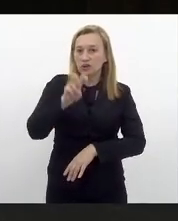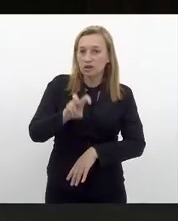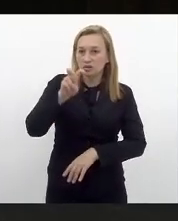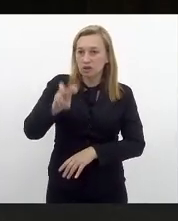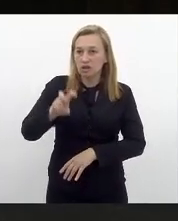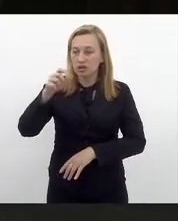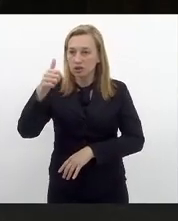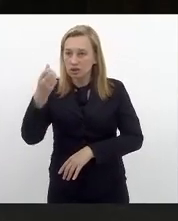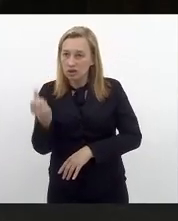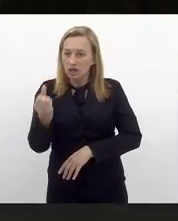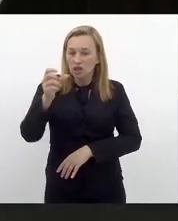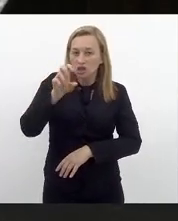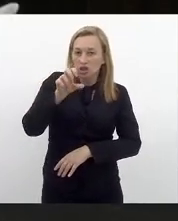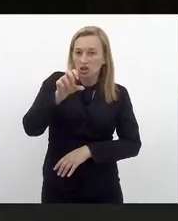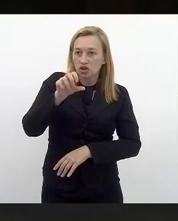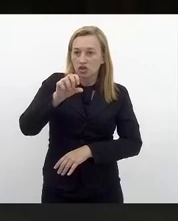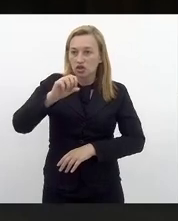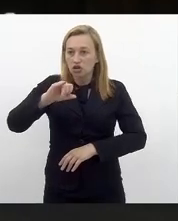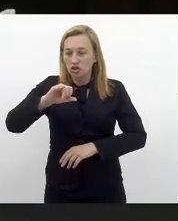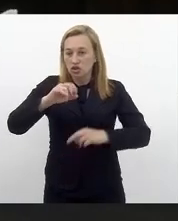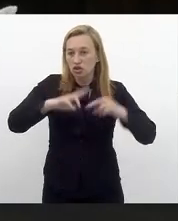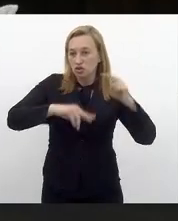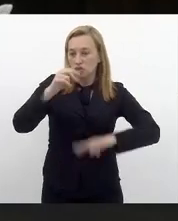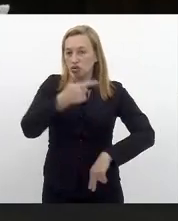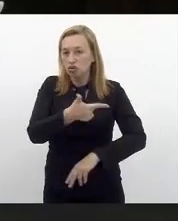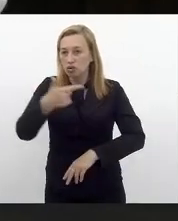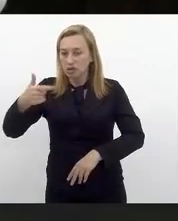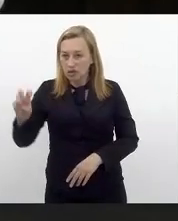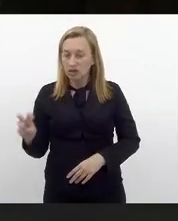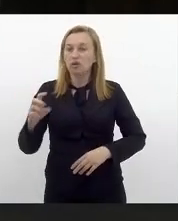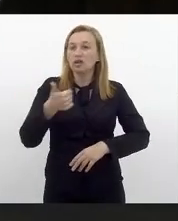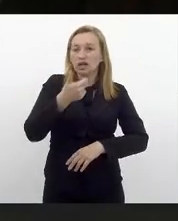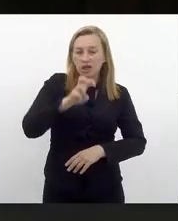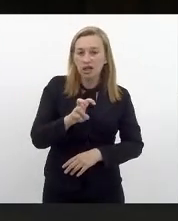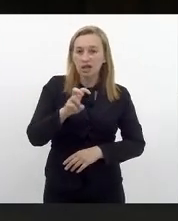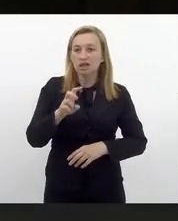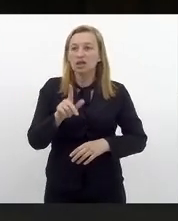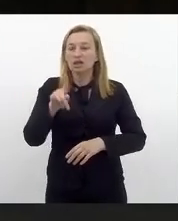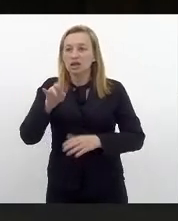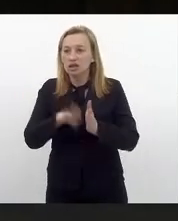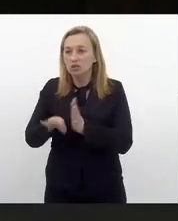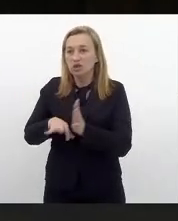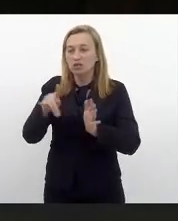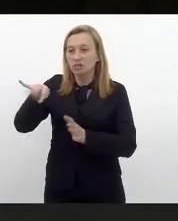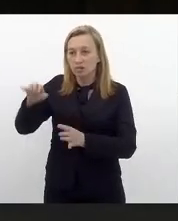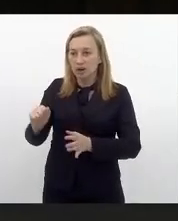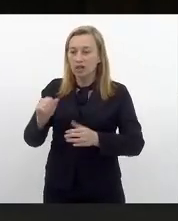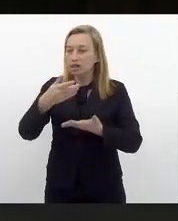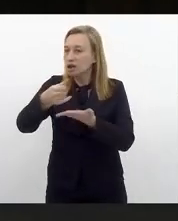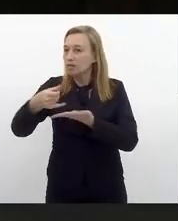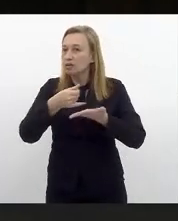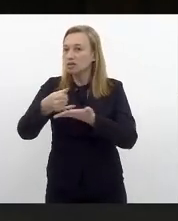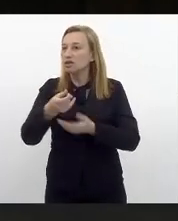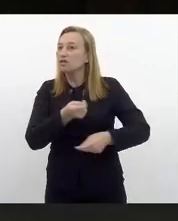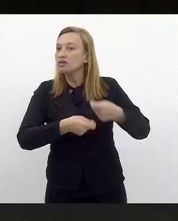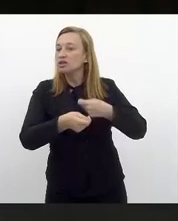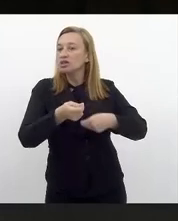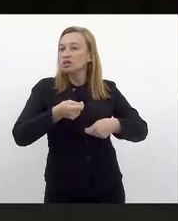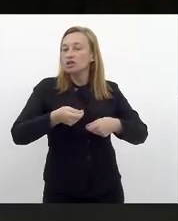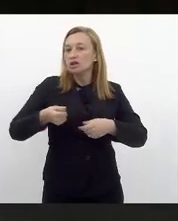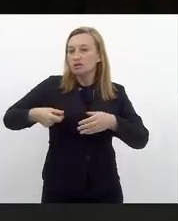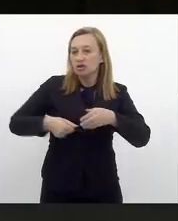555 de seis de julho de 2005 15 as despesas primárias de Capital investimentos inversões